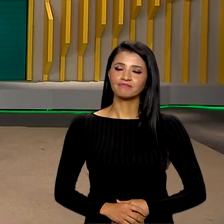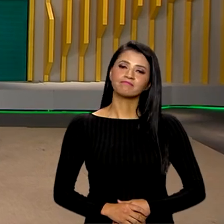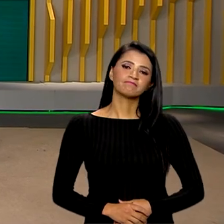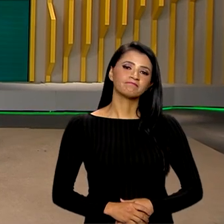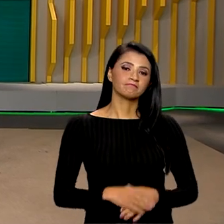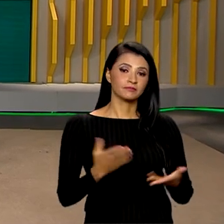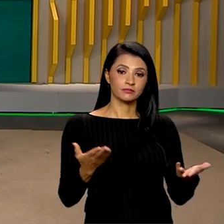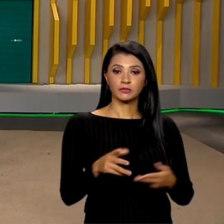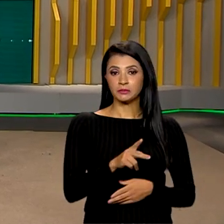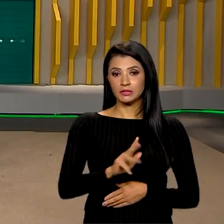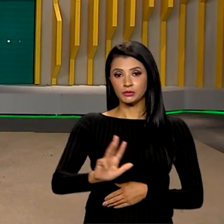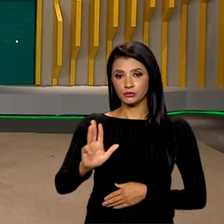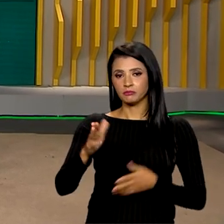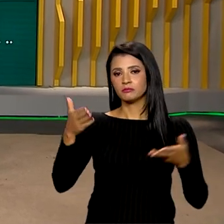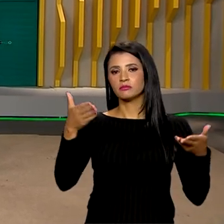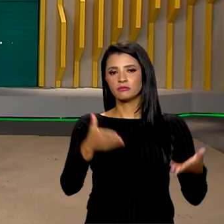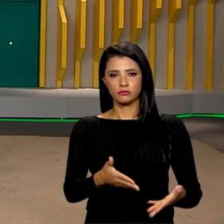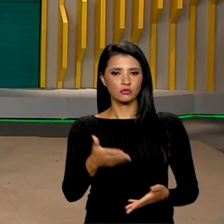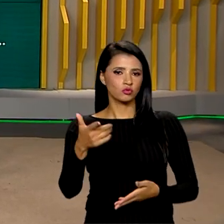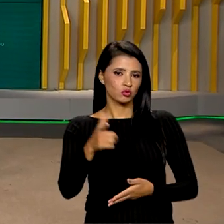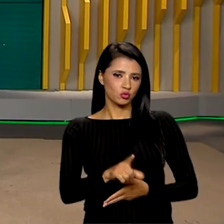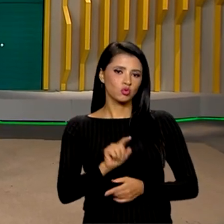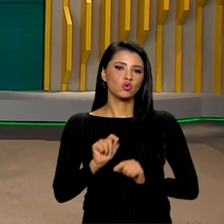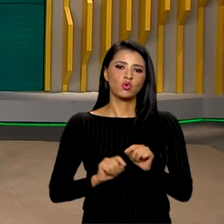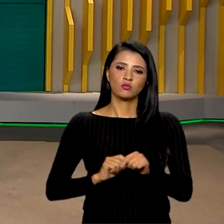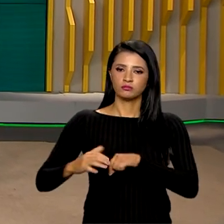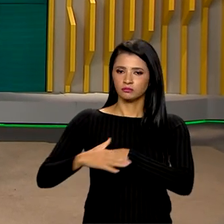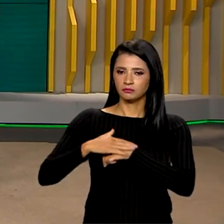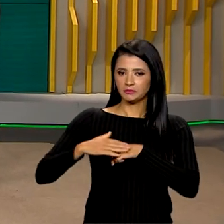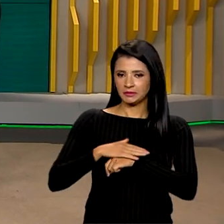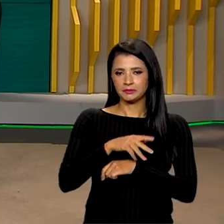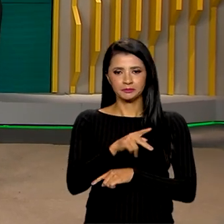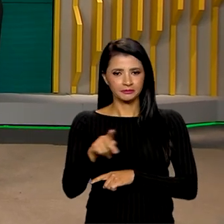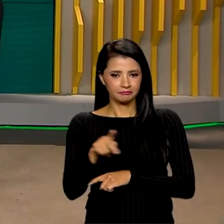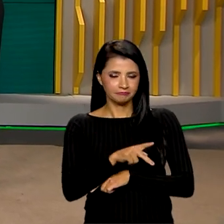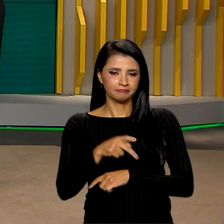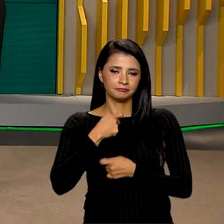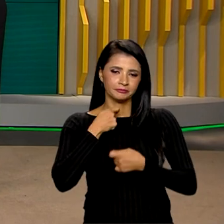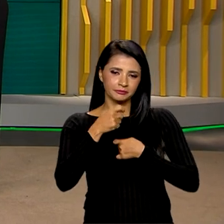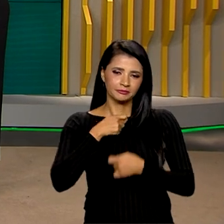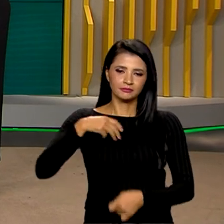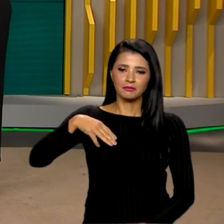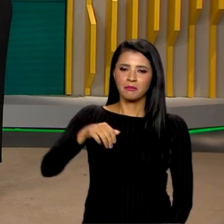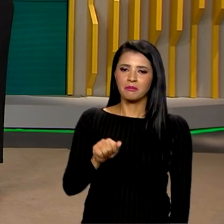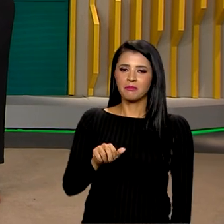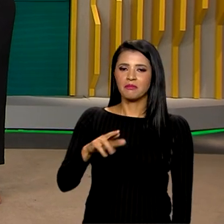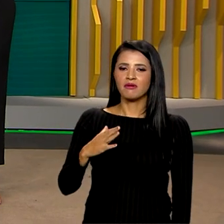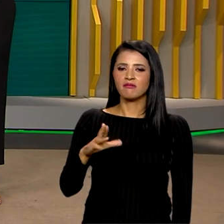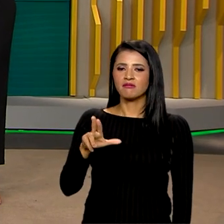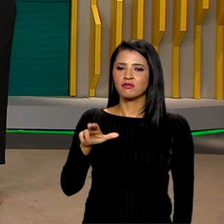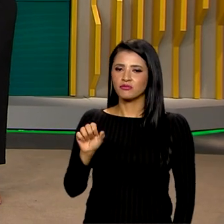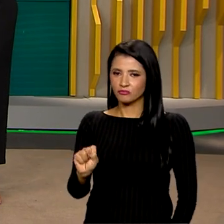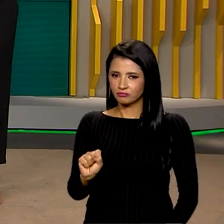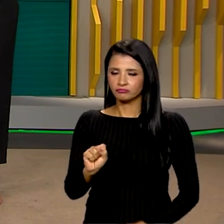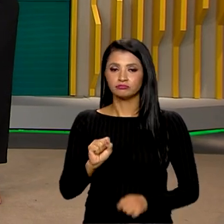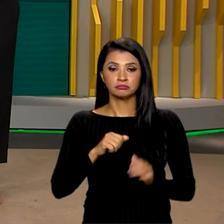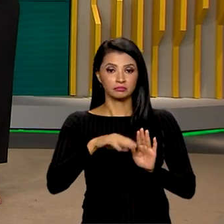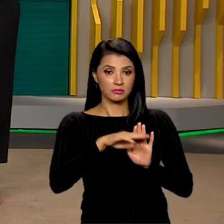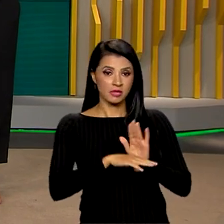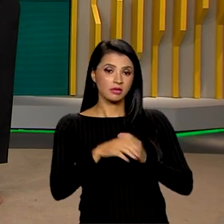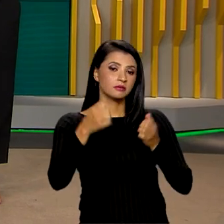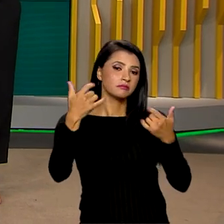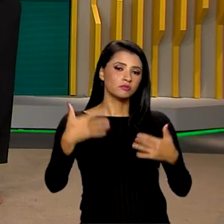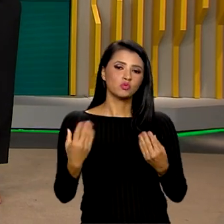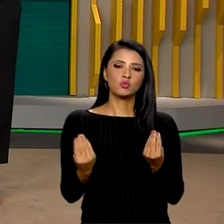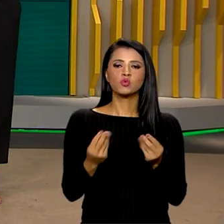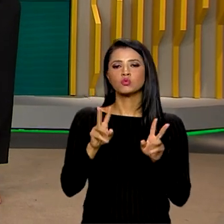Hoje o presidente Lula participou de mais um Conversa com o Presidente, com o jornalista Marcos Uchoa. No programa, Lula falou sobre